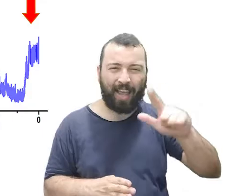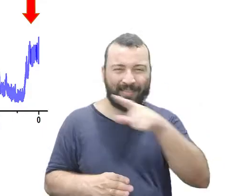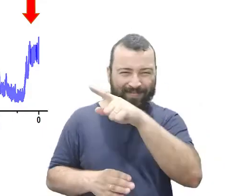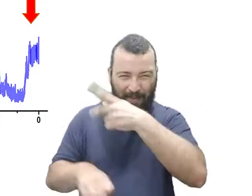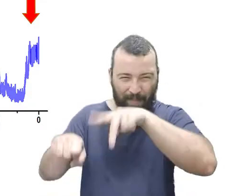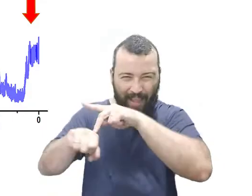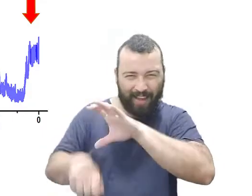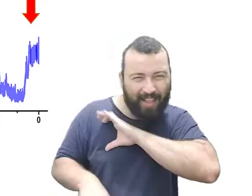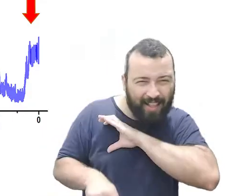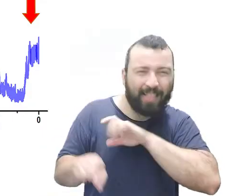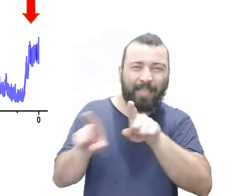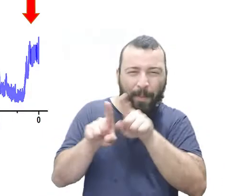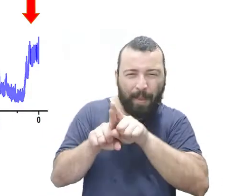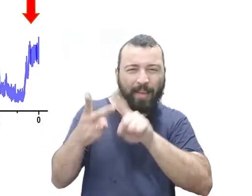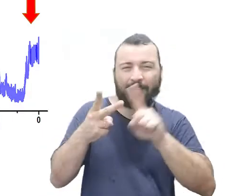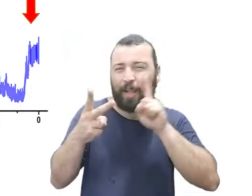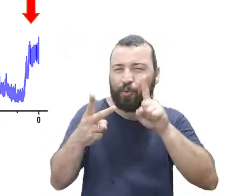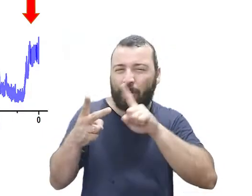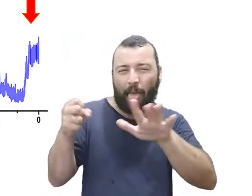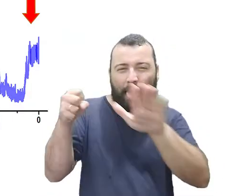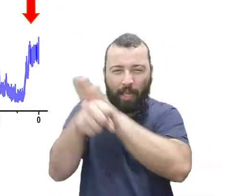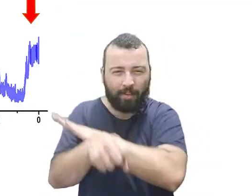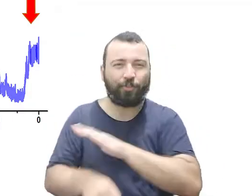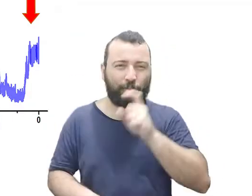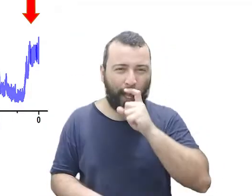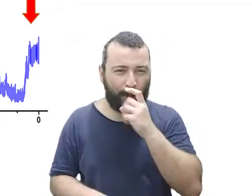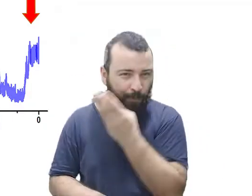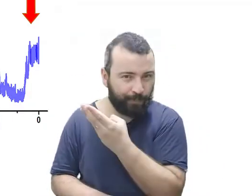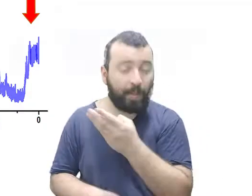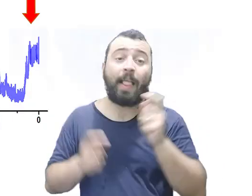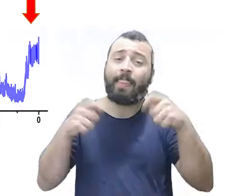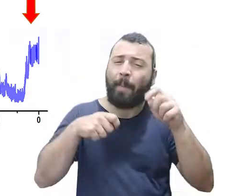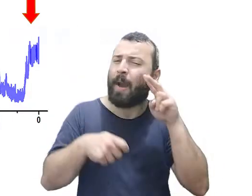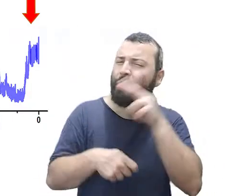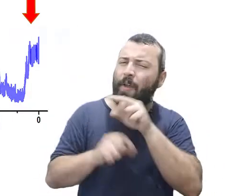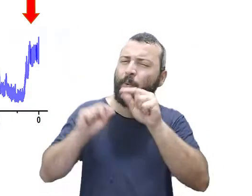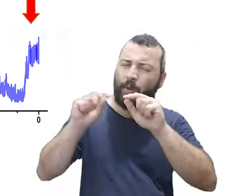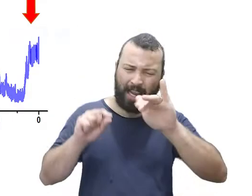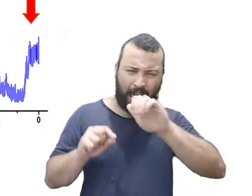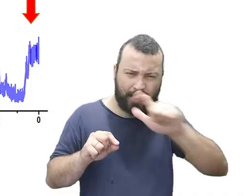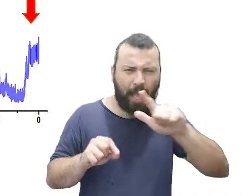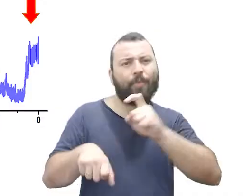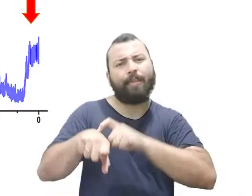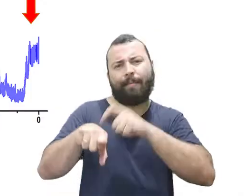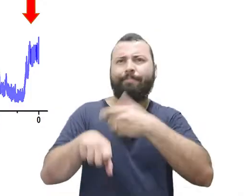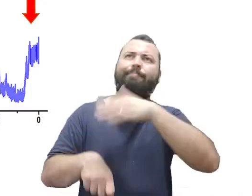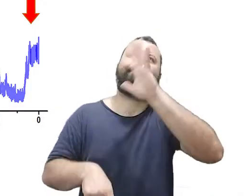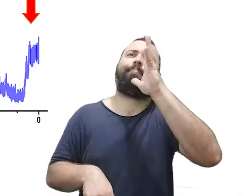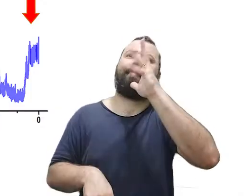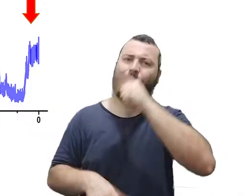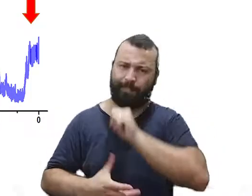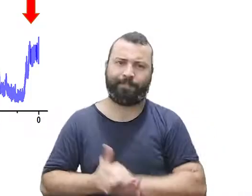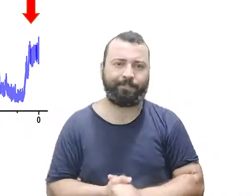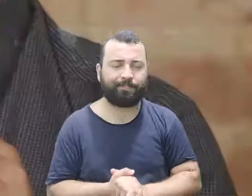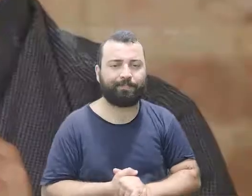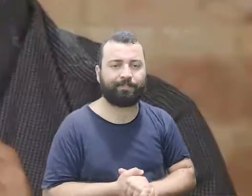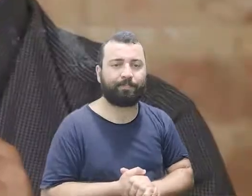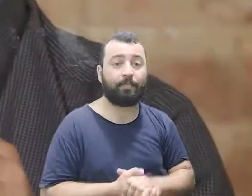todo o Canadá debaixo de gelo e parte dos Estados Unidos. A gente também consegue ver que os glaciais duram muito mais.